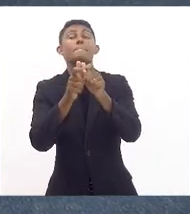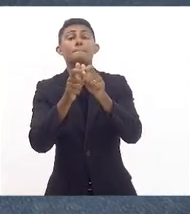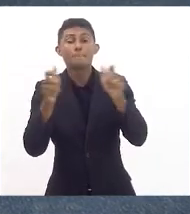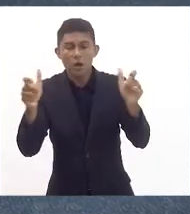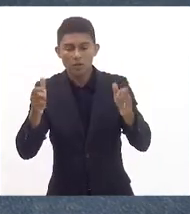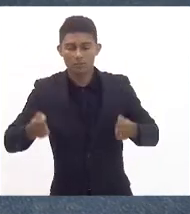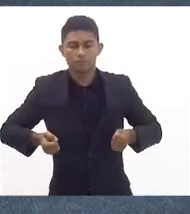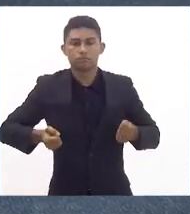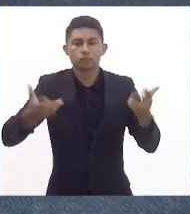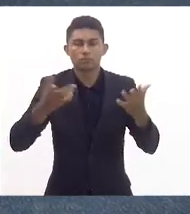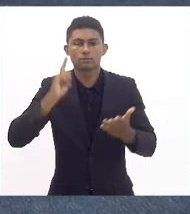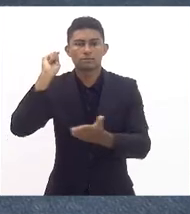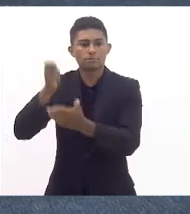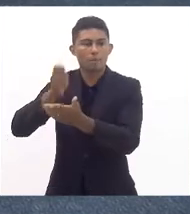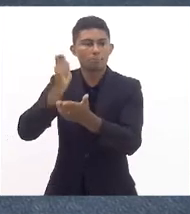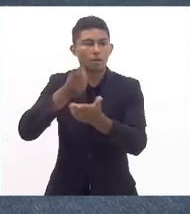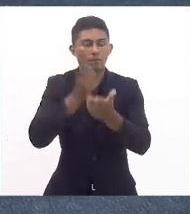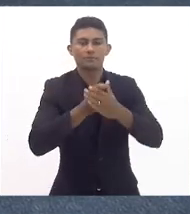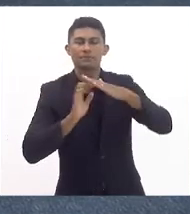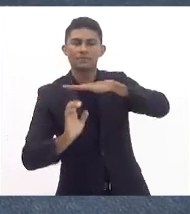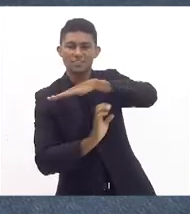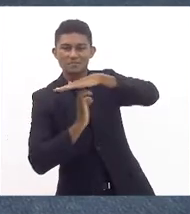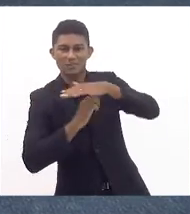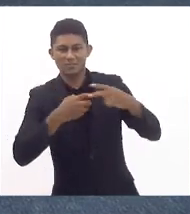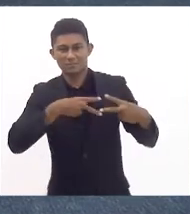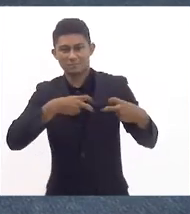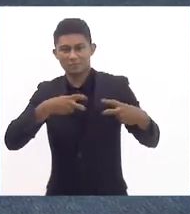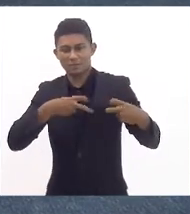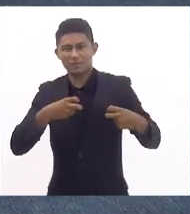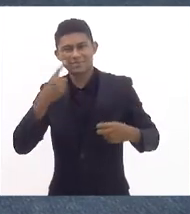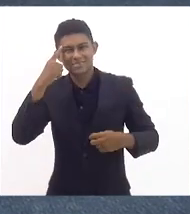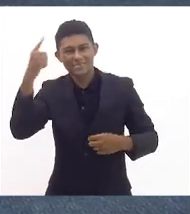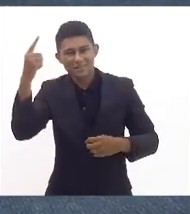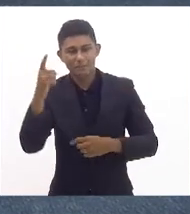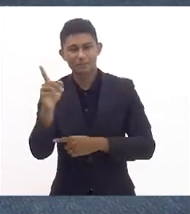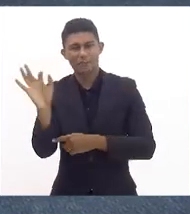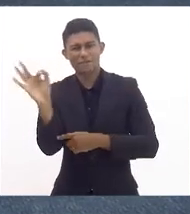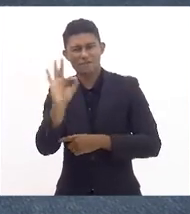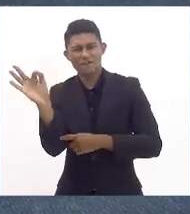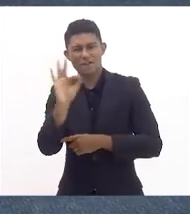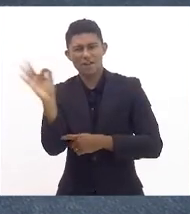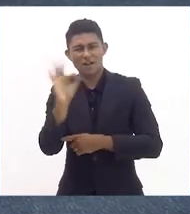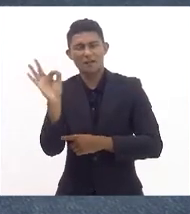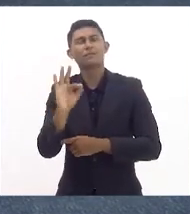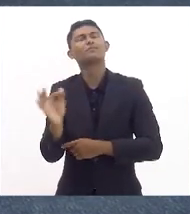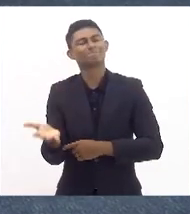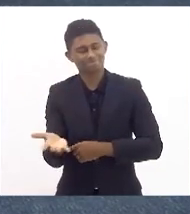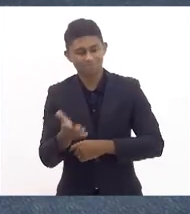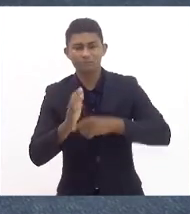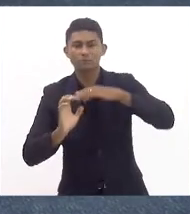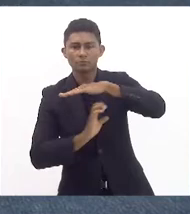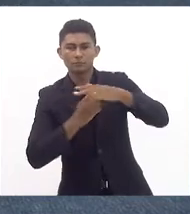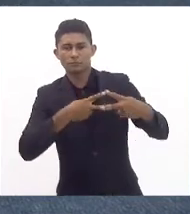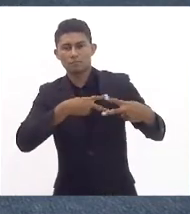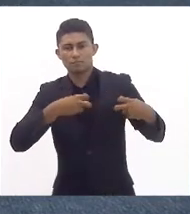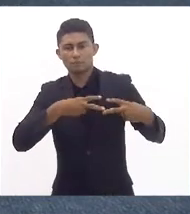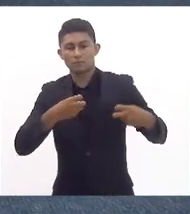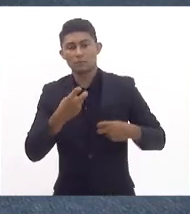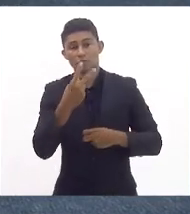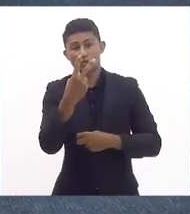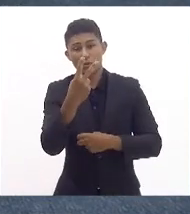Brasil, responsável em fevereiro pela produção de um total de 3 milhões e 700 mil barris